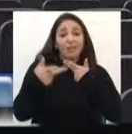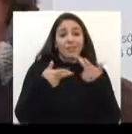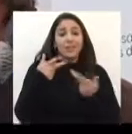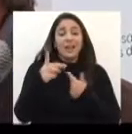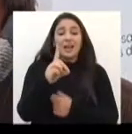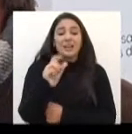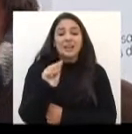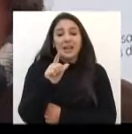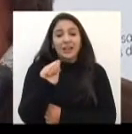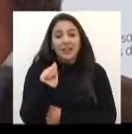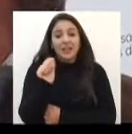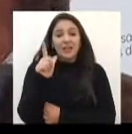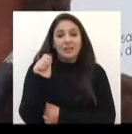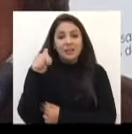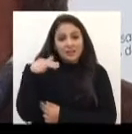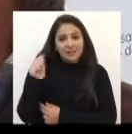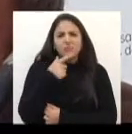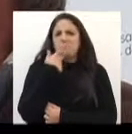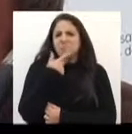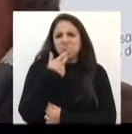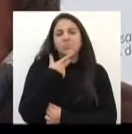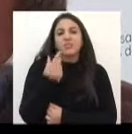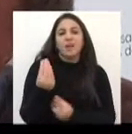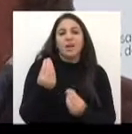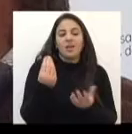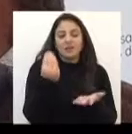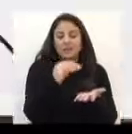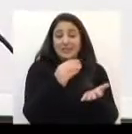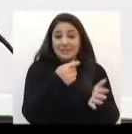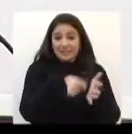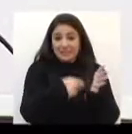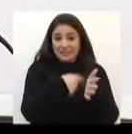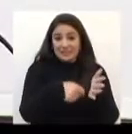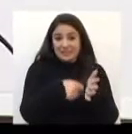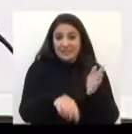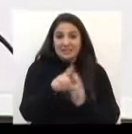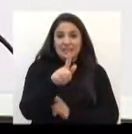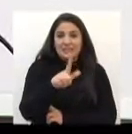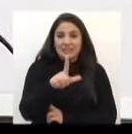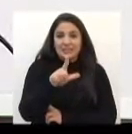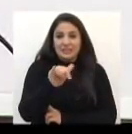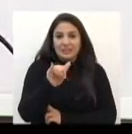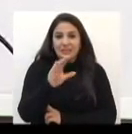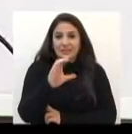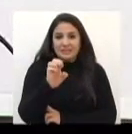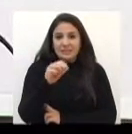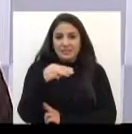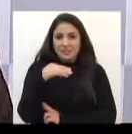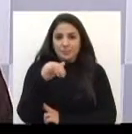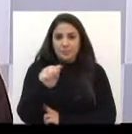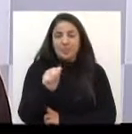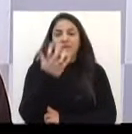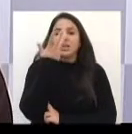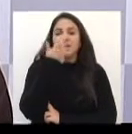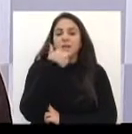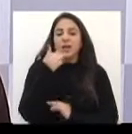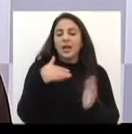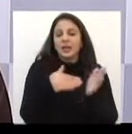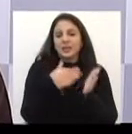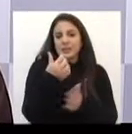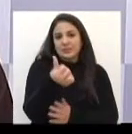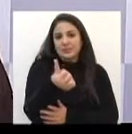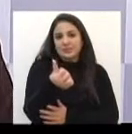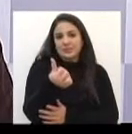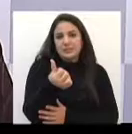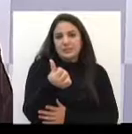falou da matéria que prevê a aplicação do teste de glicemia em crianças de até 6 anos. Esse projeto ele